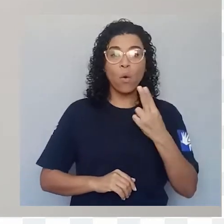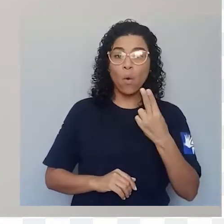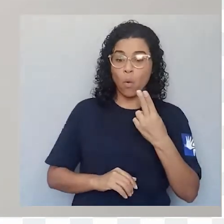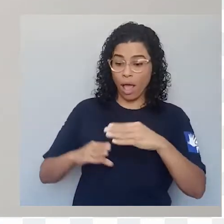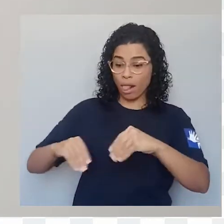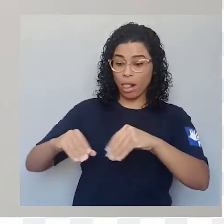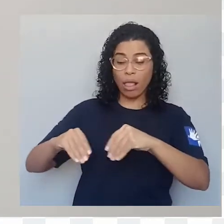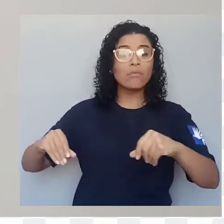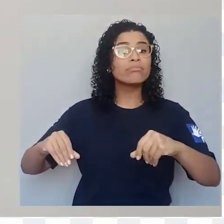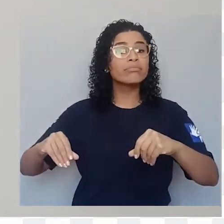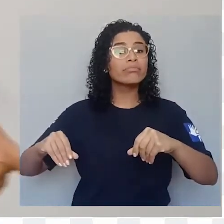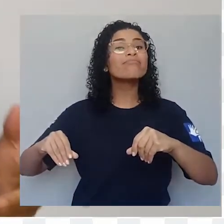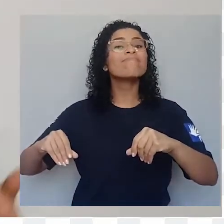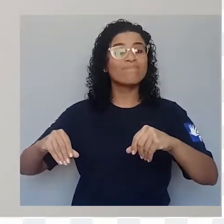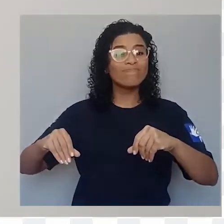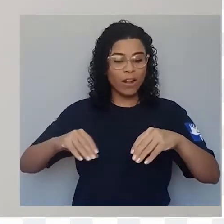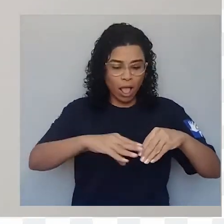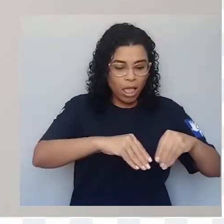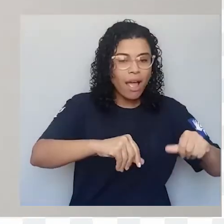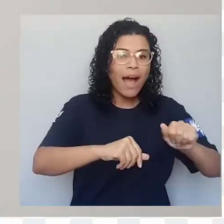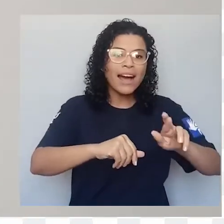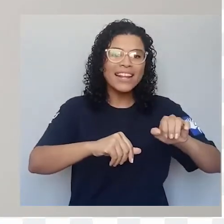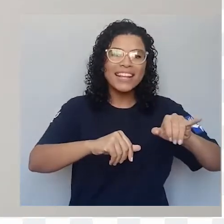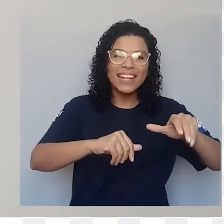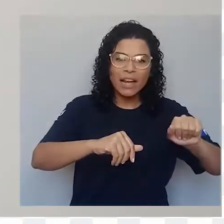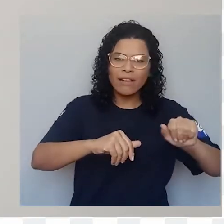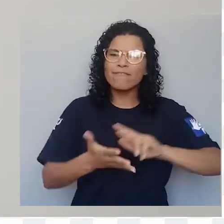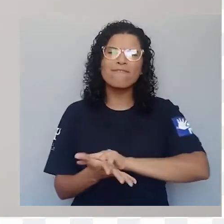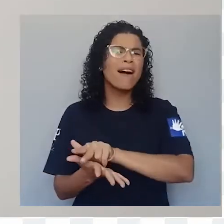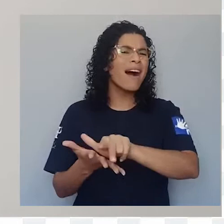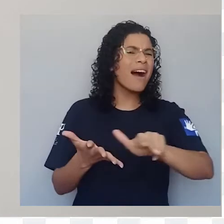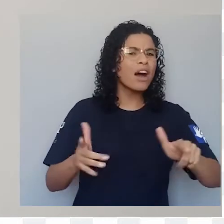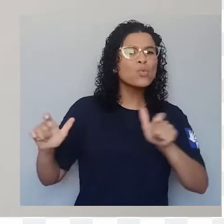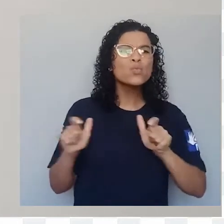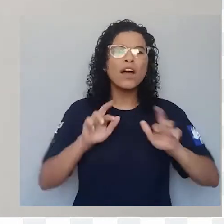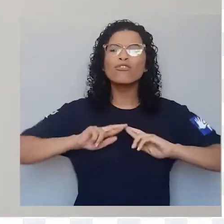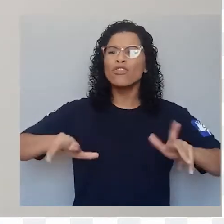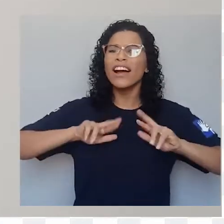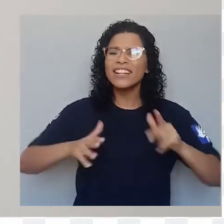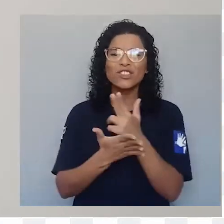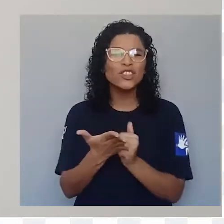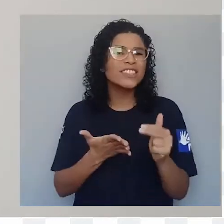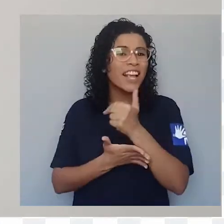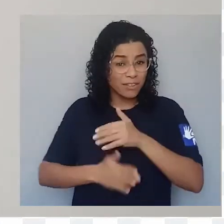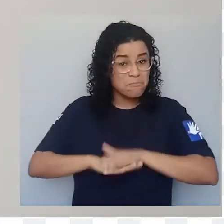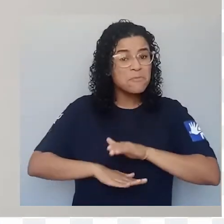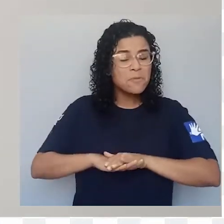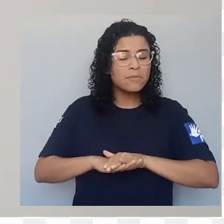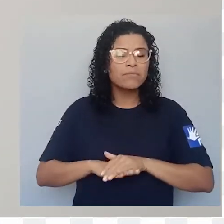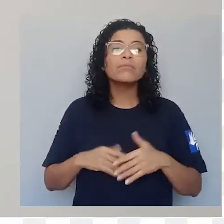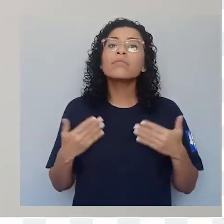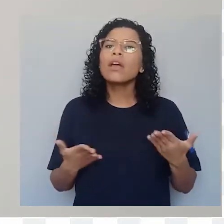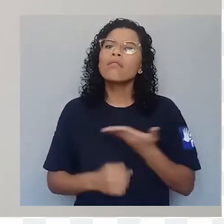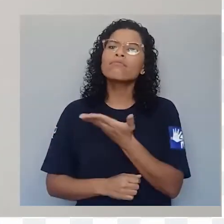na terra, na areia, em muitos lugares, não é? Mas você